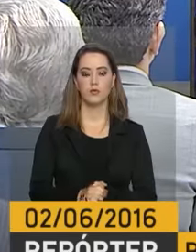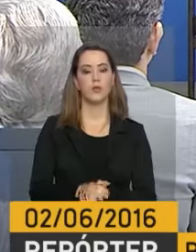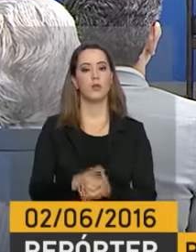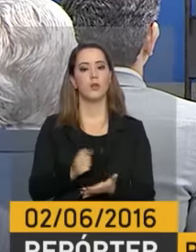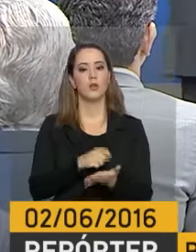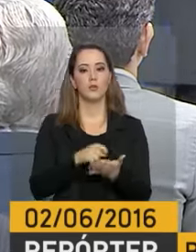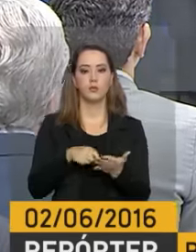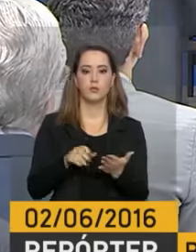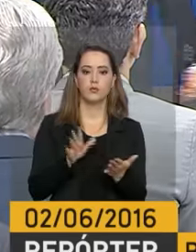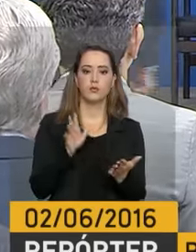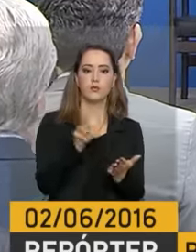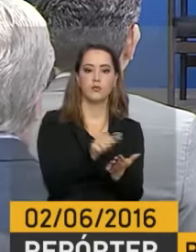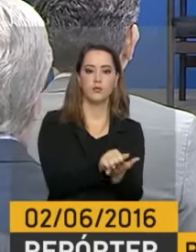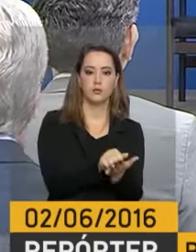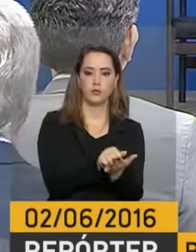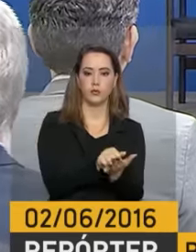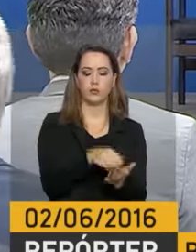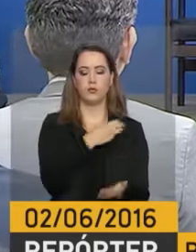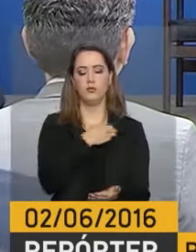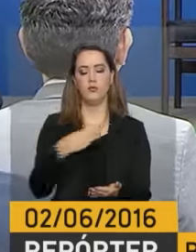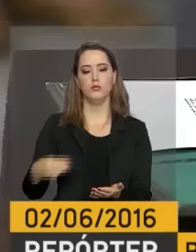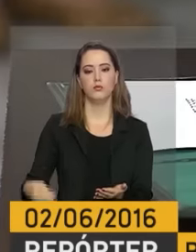posse.